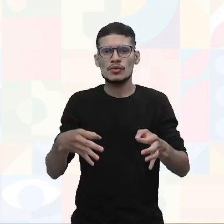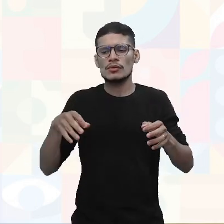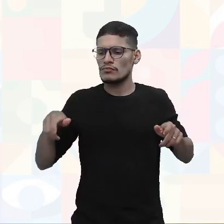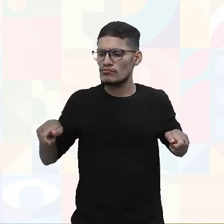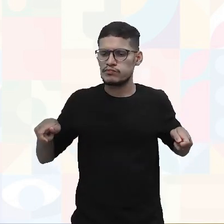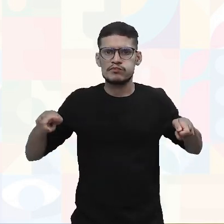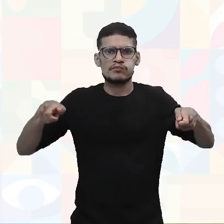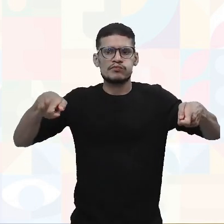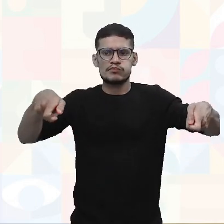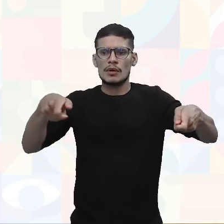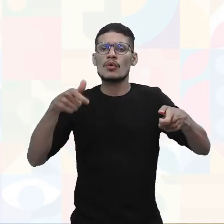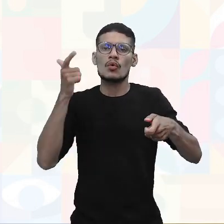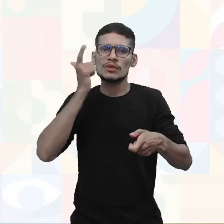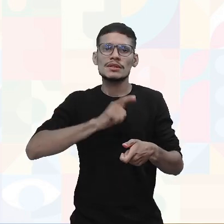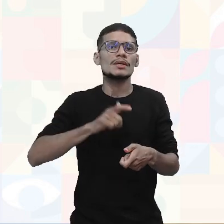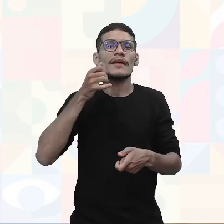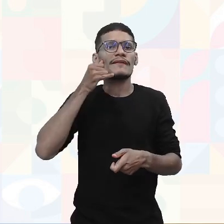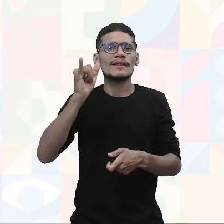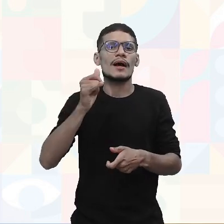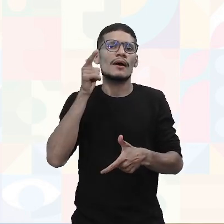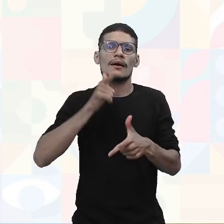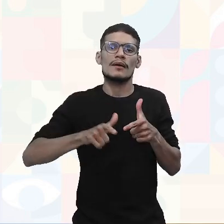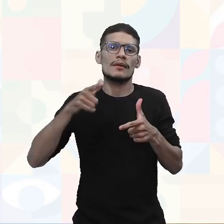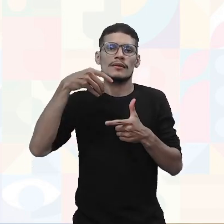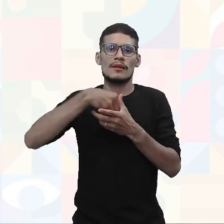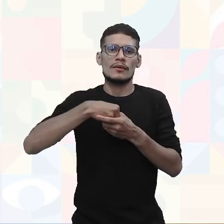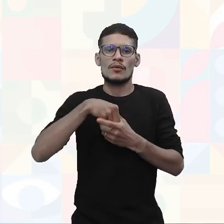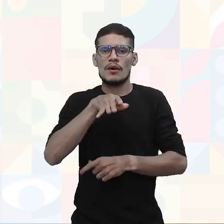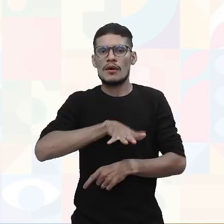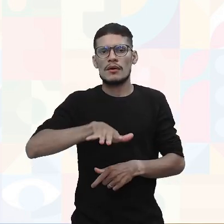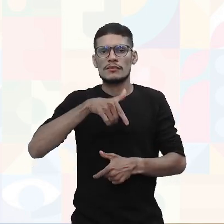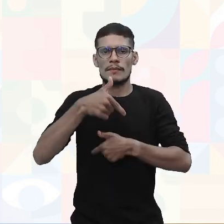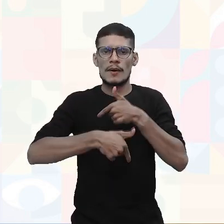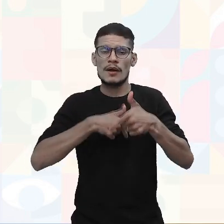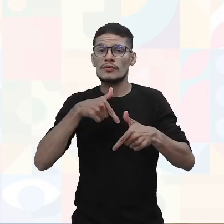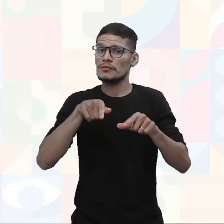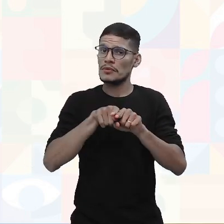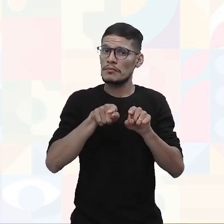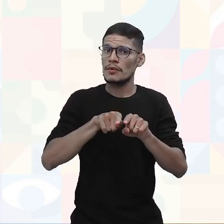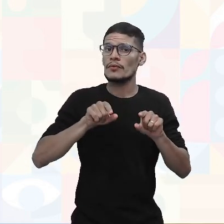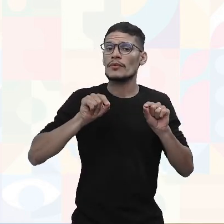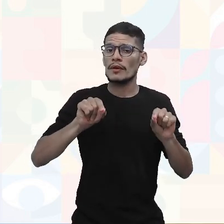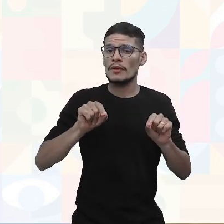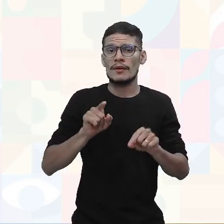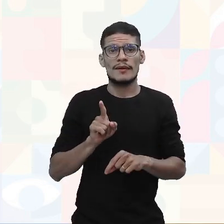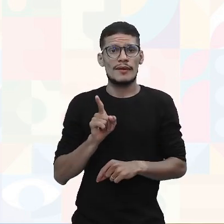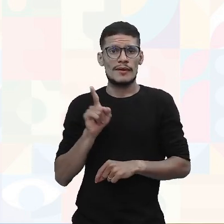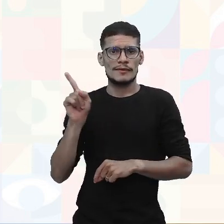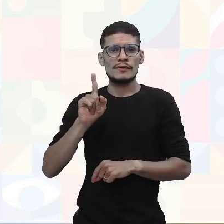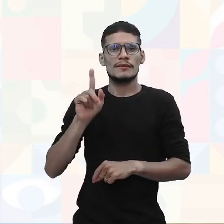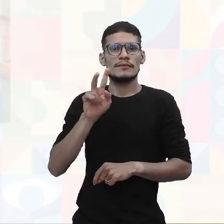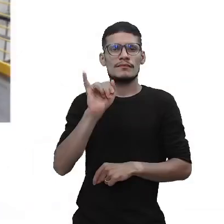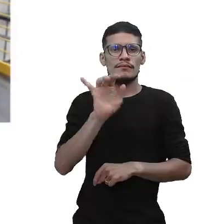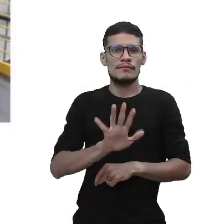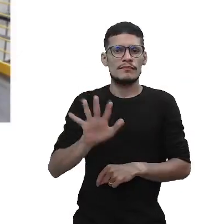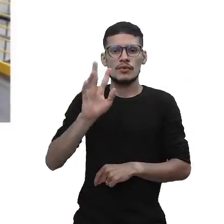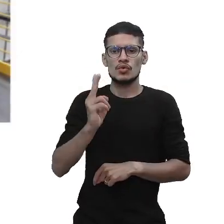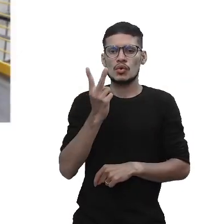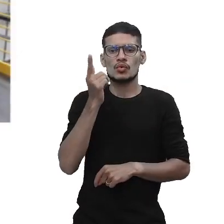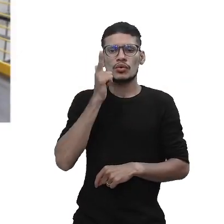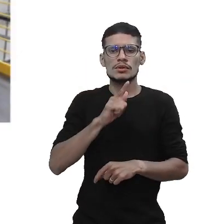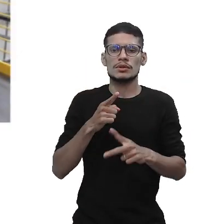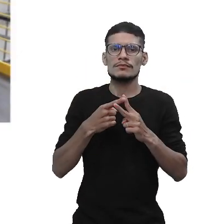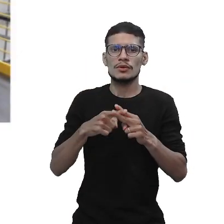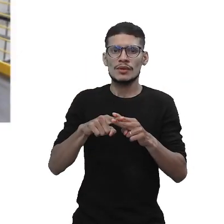com essa padronização você evita acidentes dentro do ambiente de trabalho e também, né, nesse caso aí, o objetivo é o quê? Facilita a manutenção